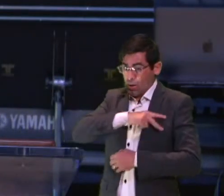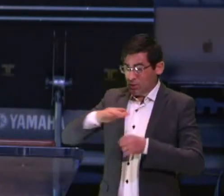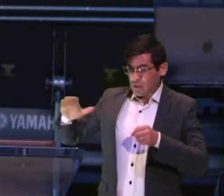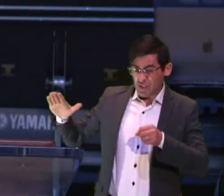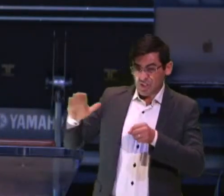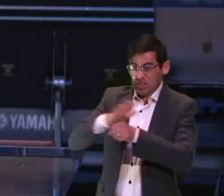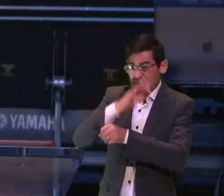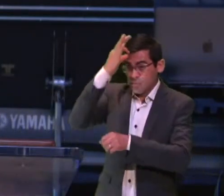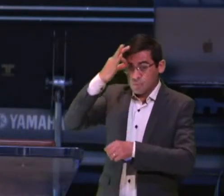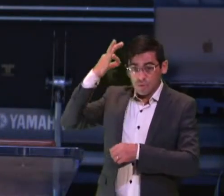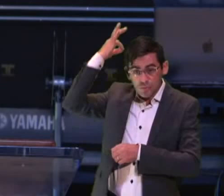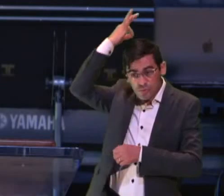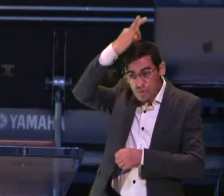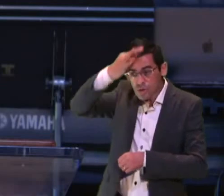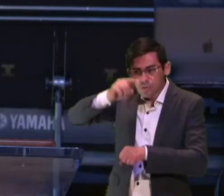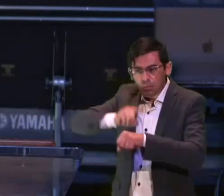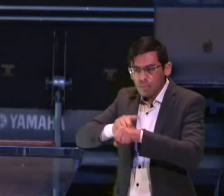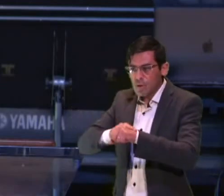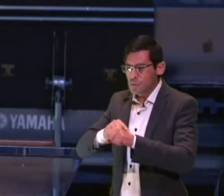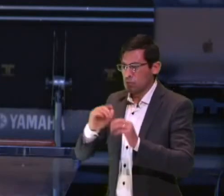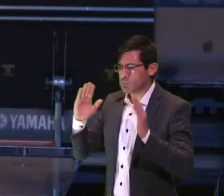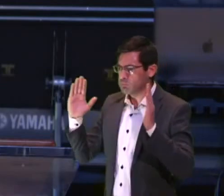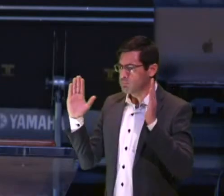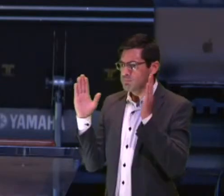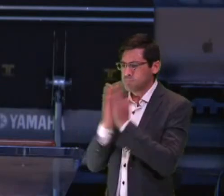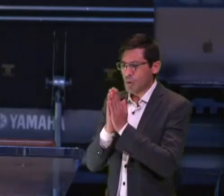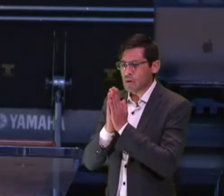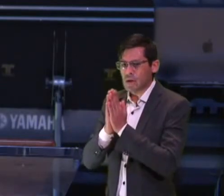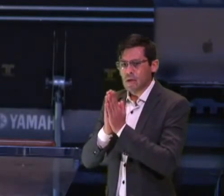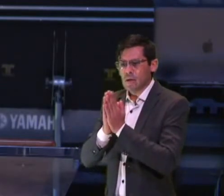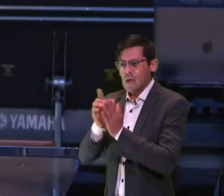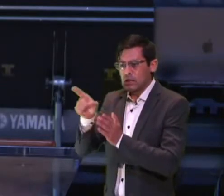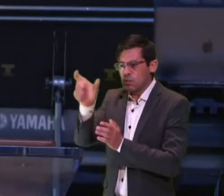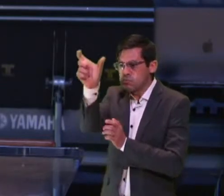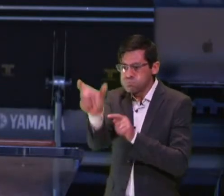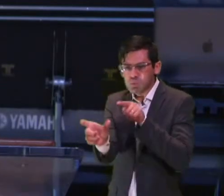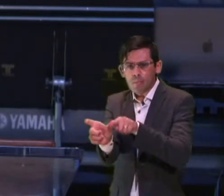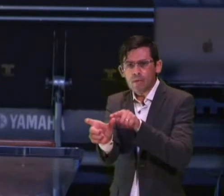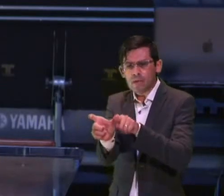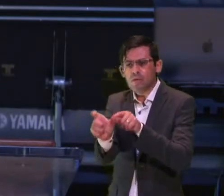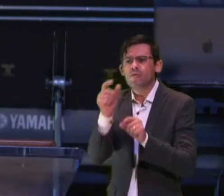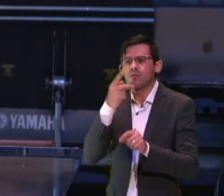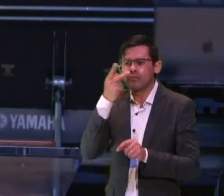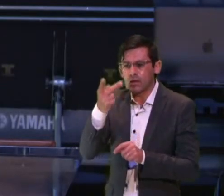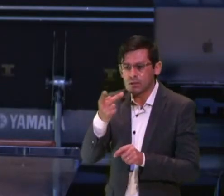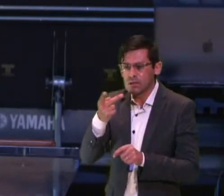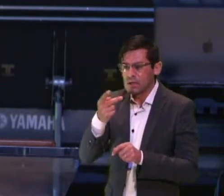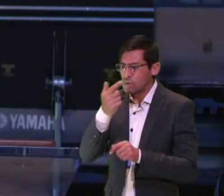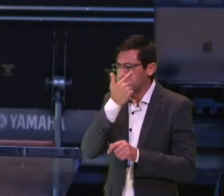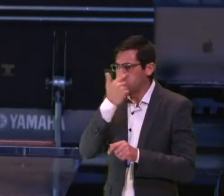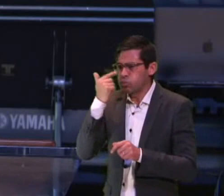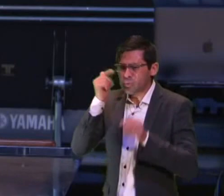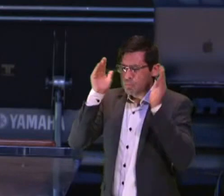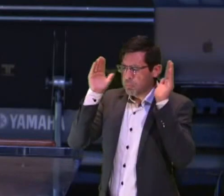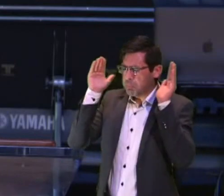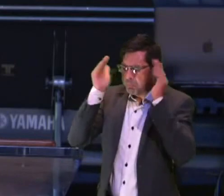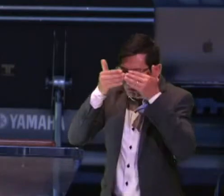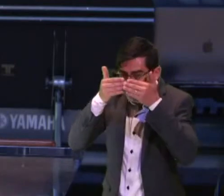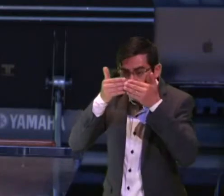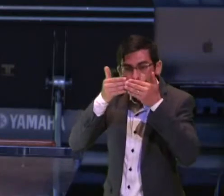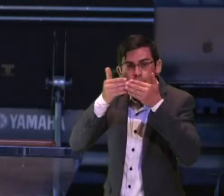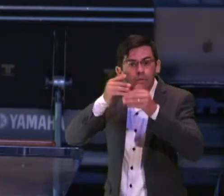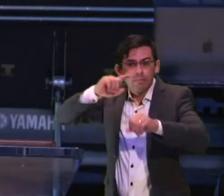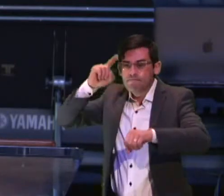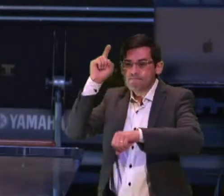em determinado momento, ora e repreende ele mais, e pede que os seus olhos sejam encobertos, e